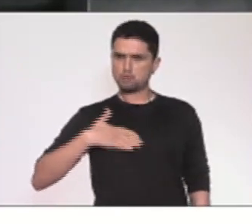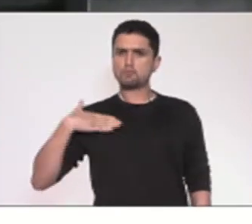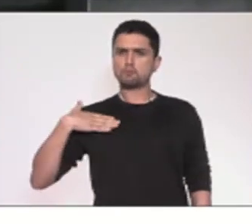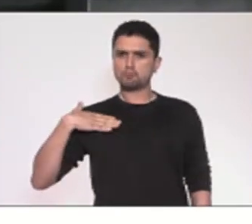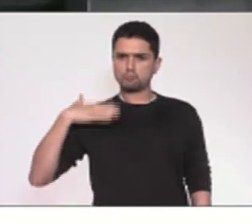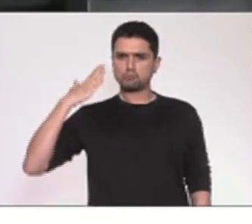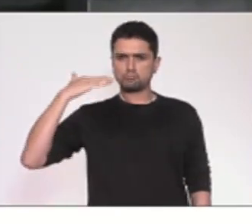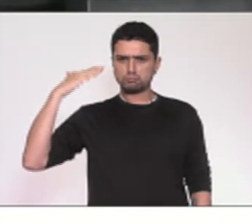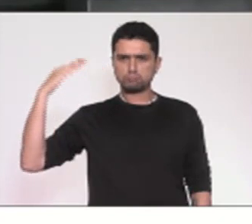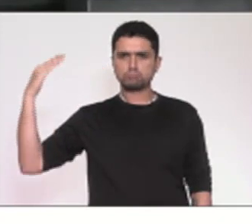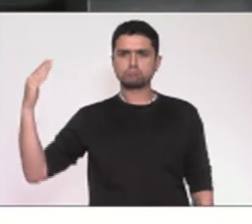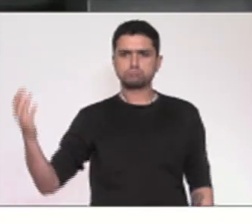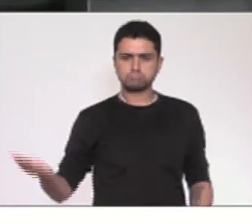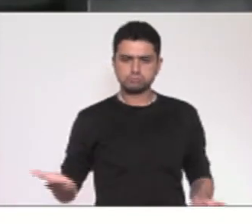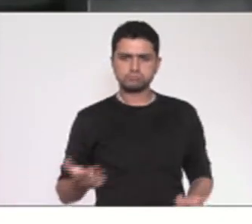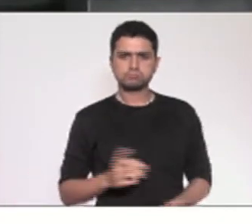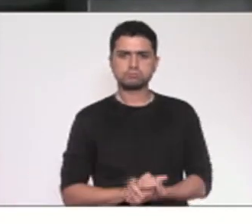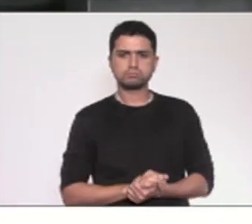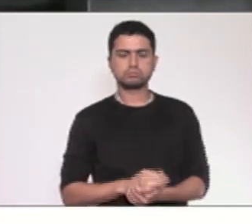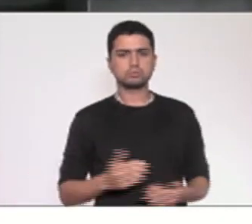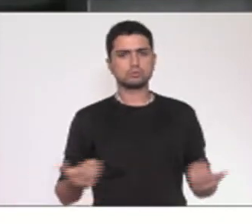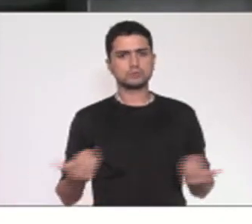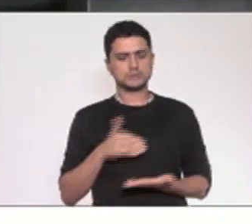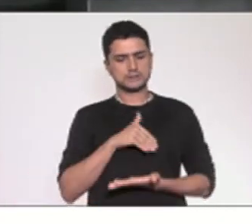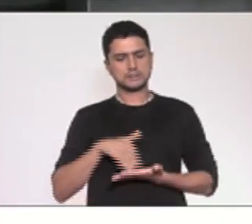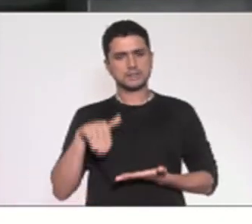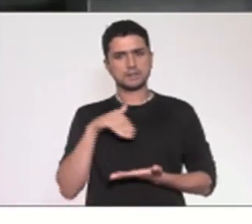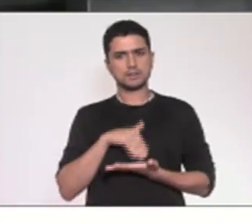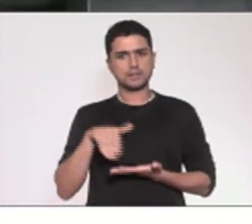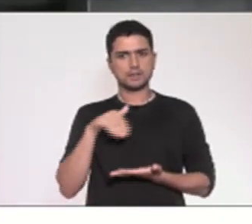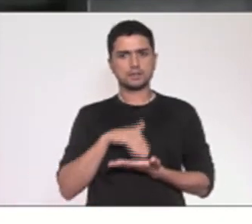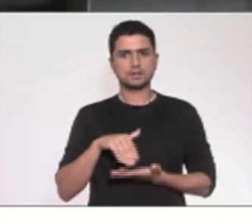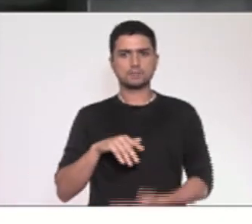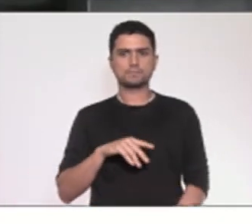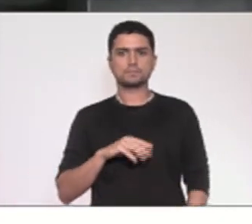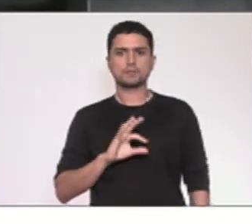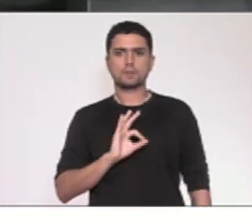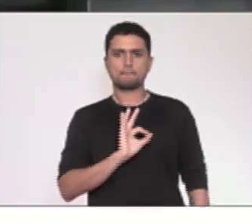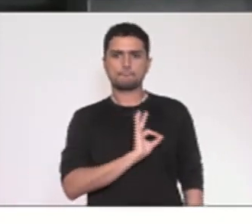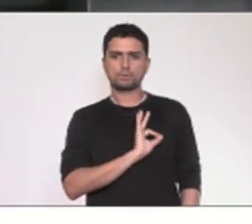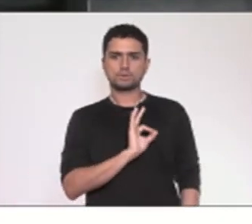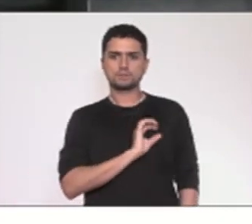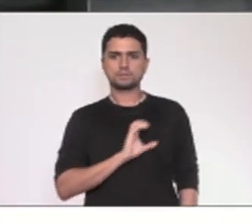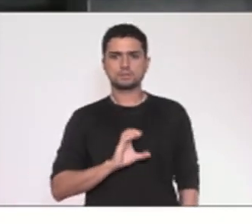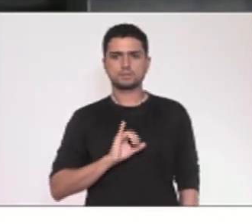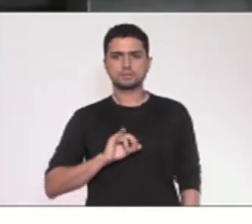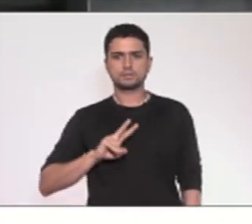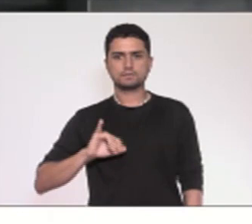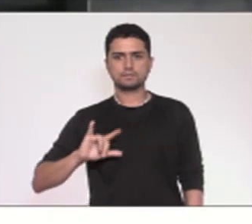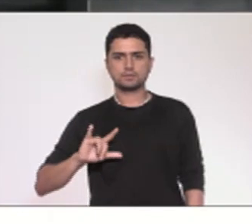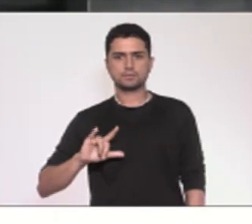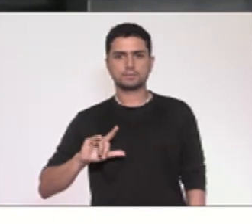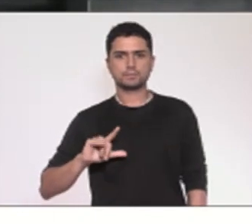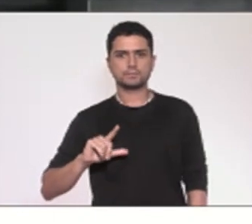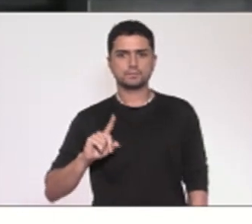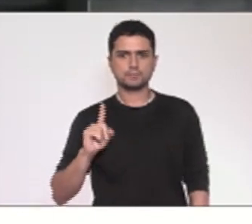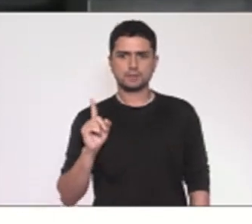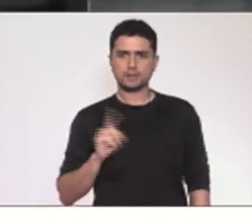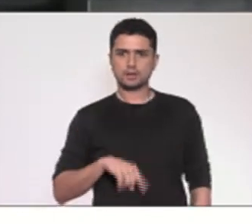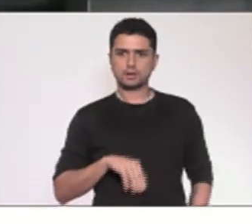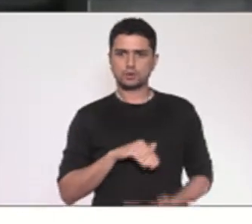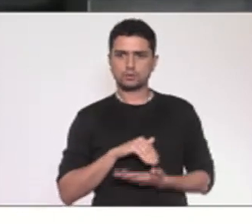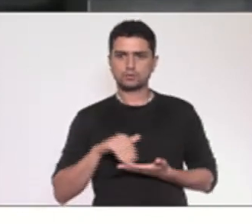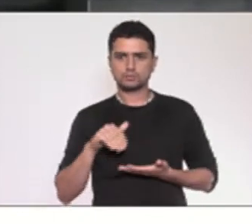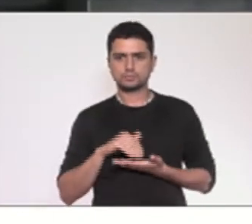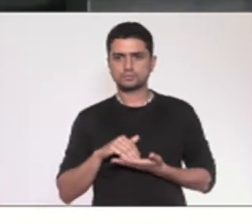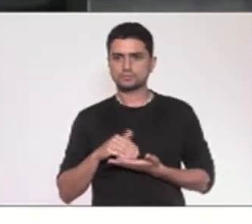estão aqui hoje. A Polícia Civil, alçada à Secretaria pelo governador